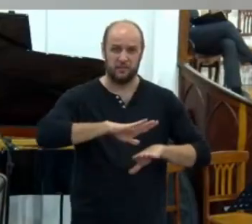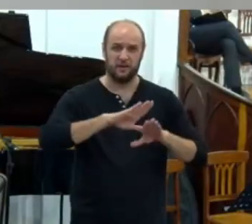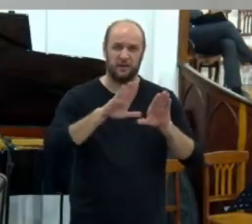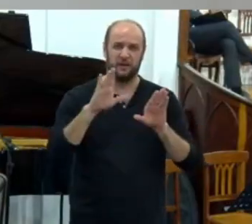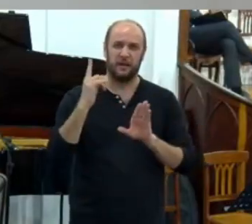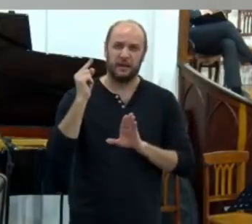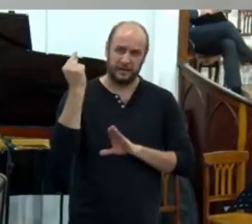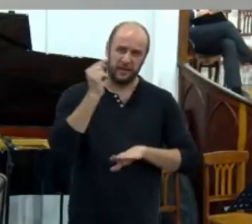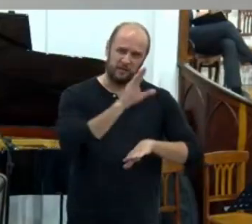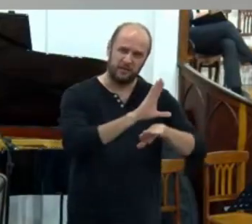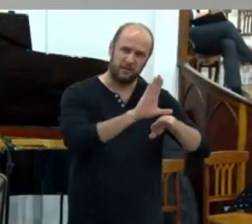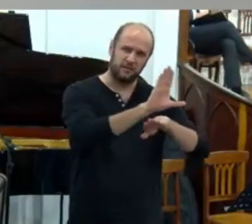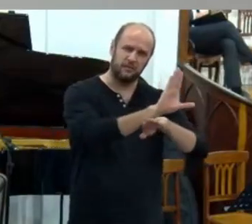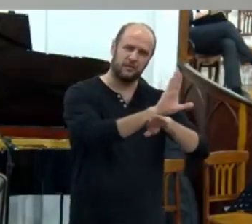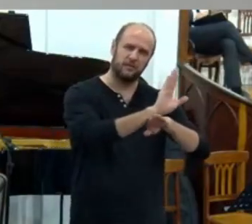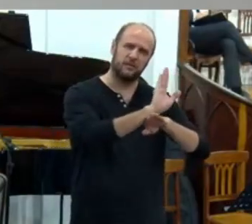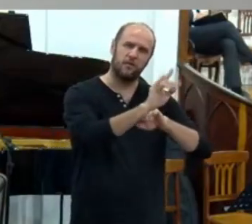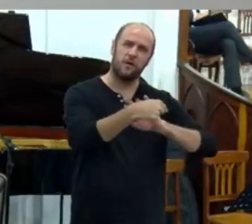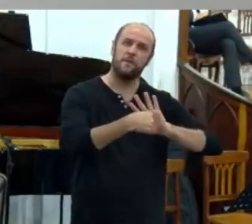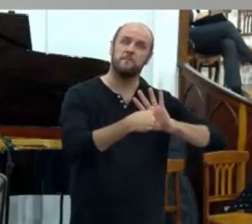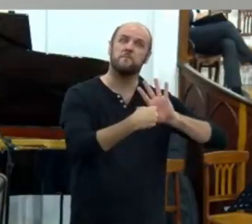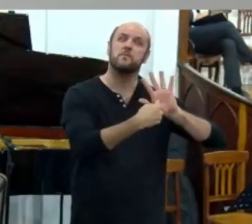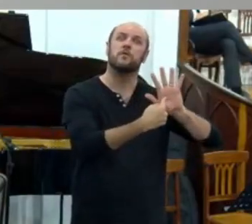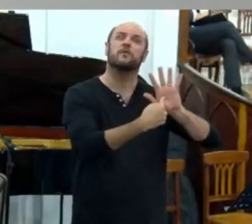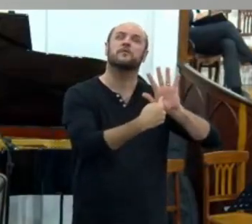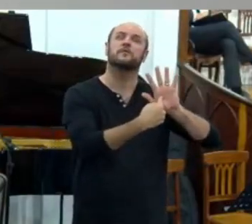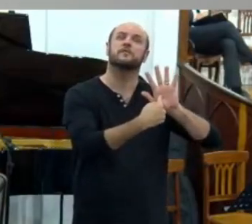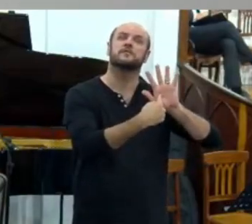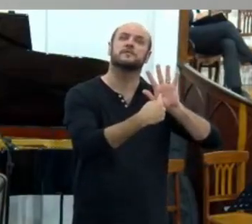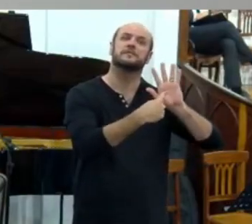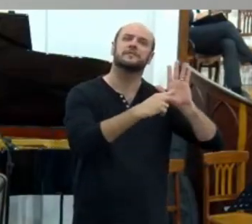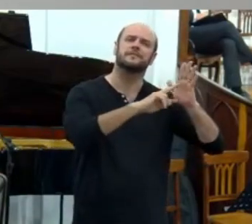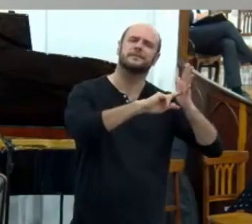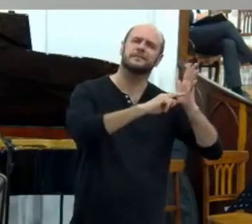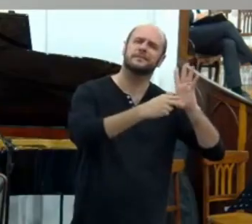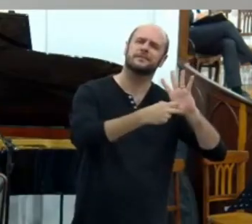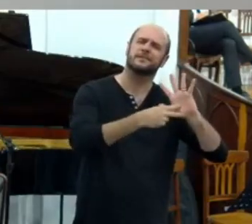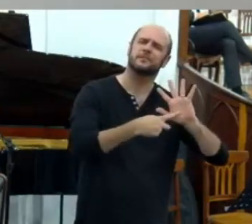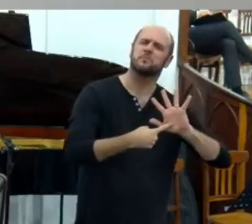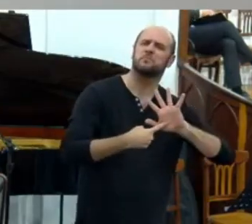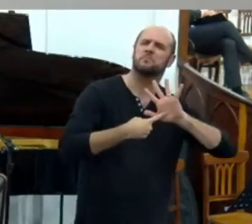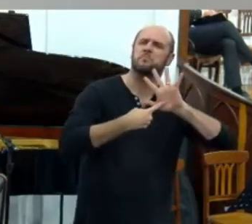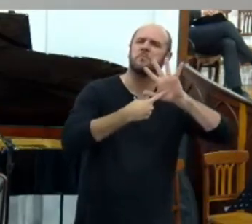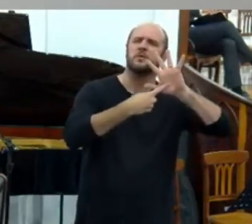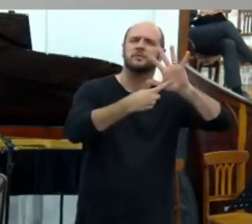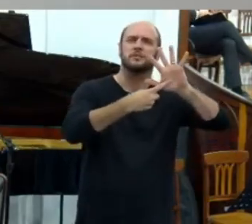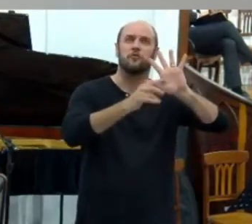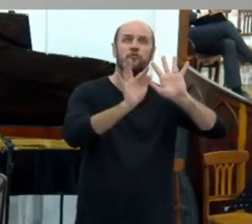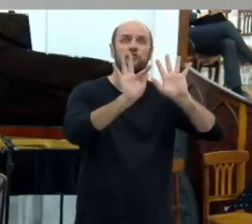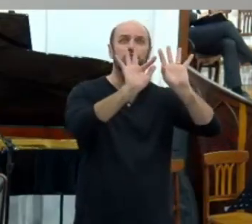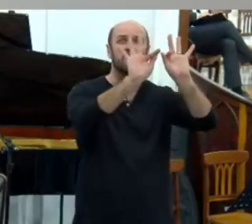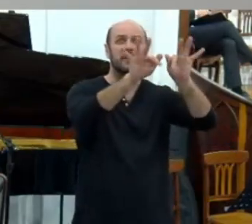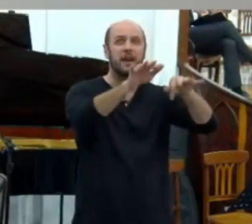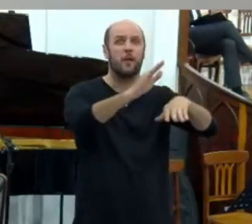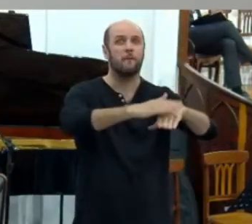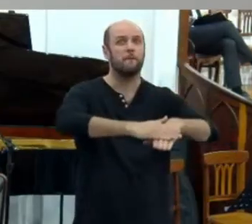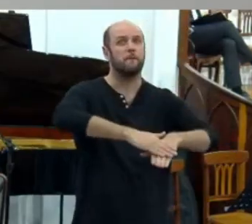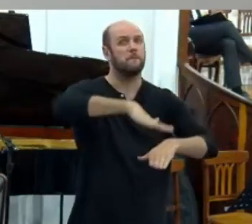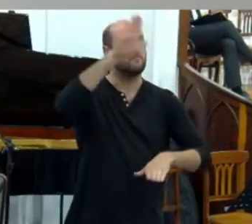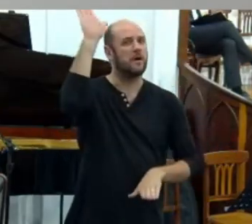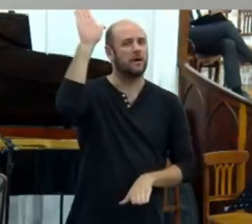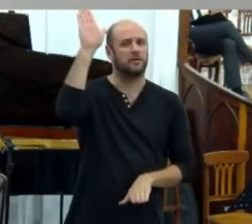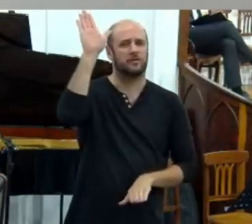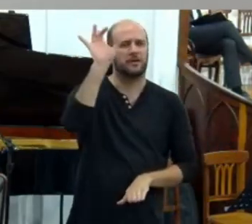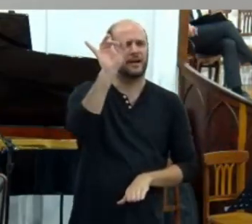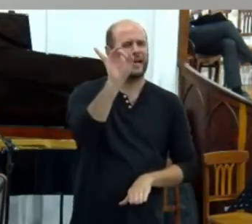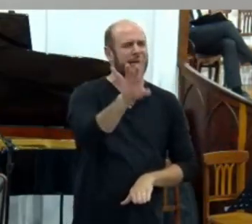era simplesmente um sinal e um símbolo que aponta para uma consumação maior que